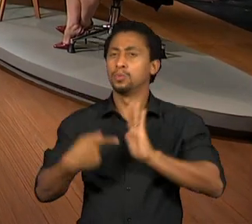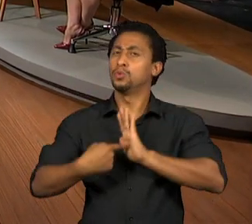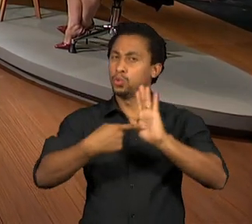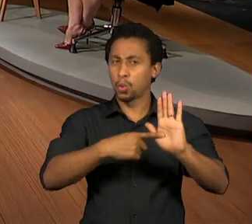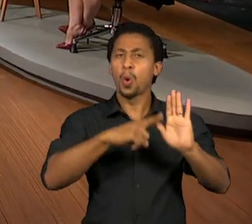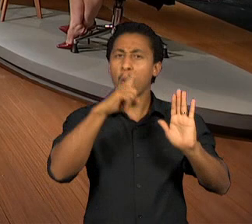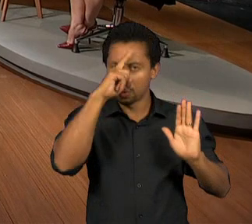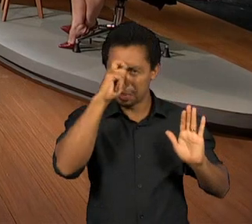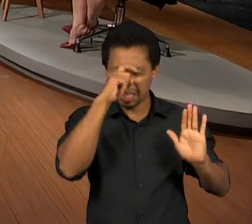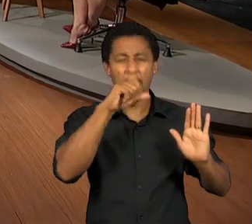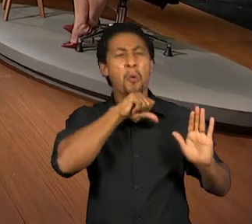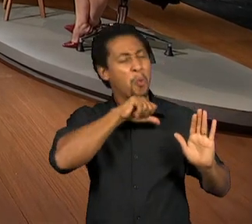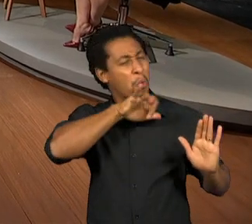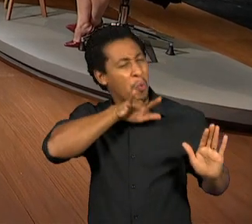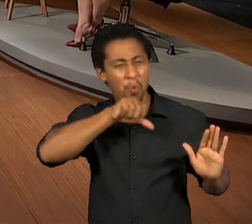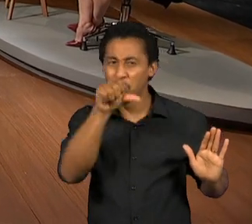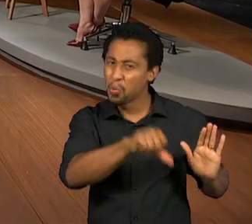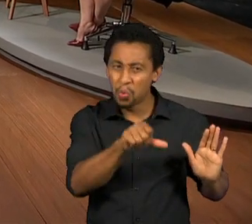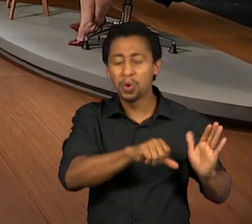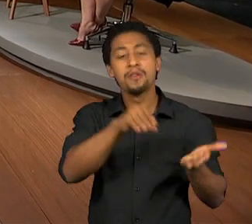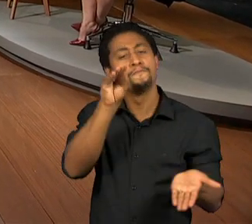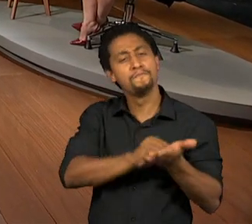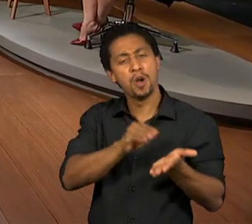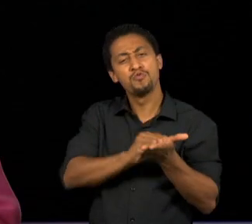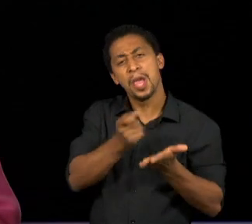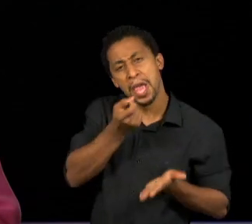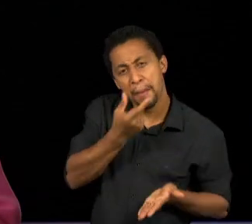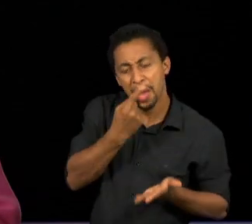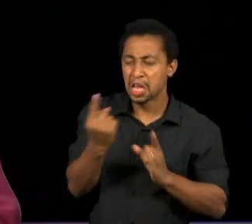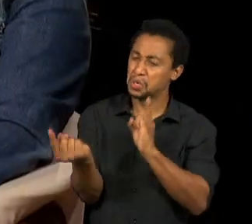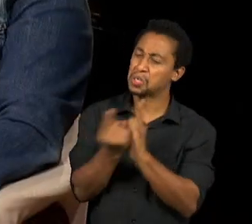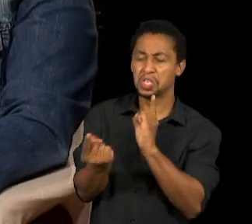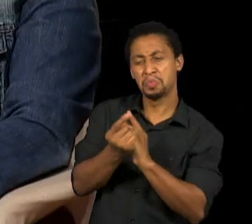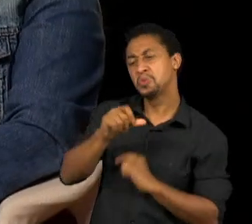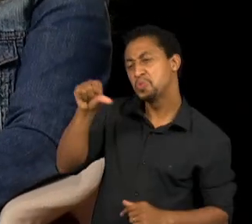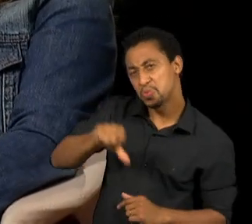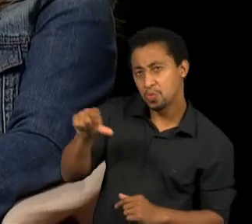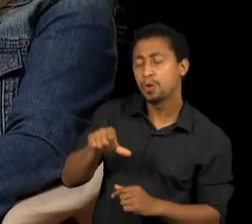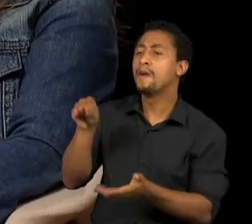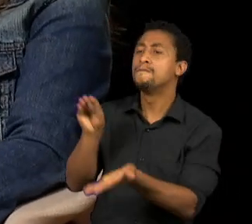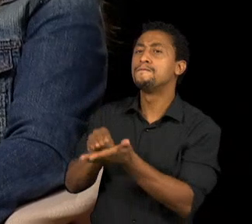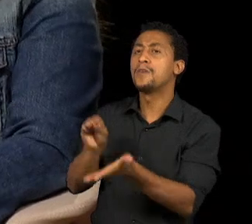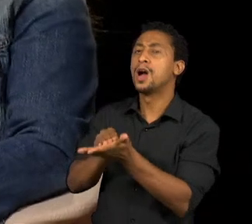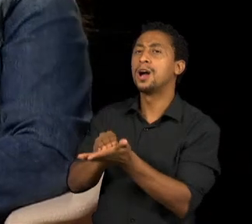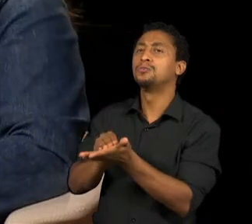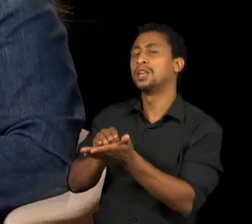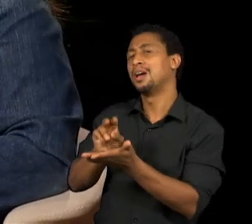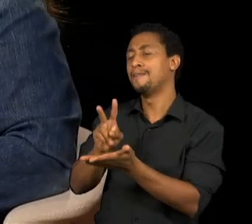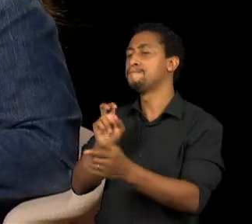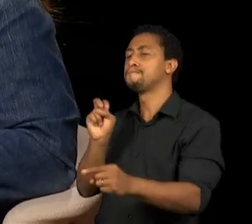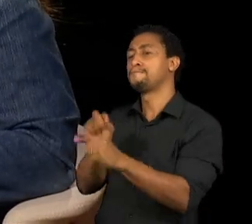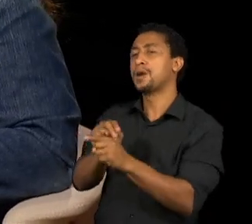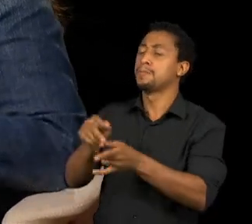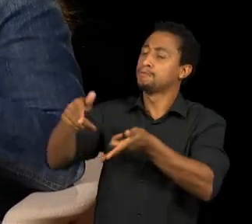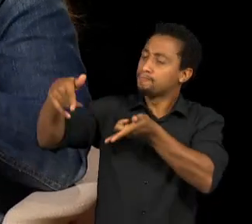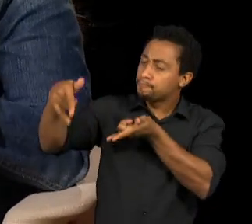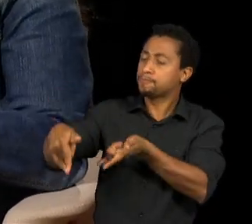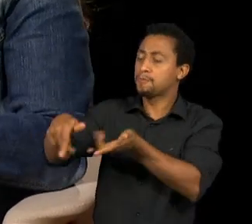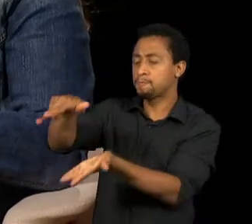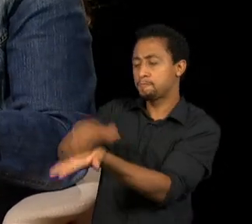remédio, a falta de vaga, como uma menina lá do Nordeste vinha parar em São Paulo para